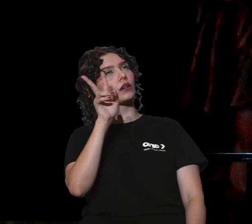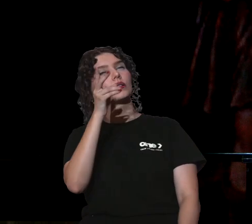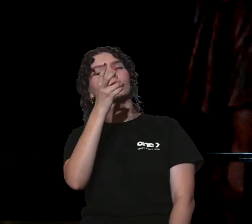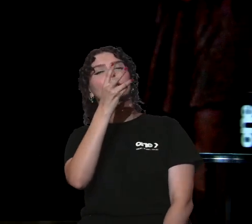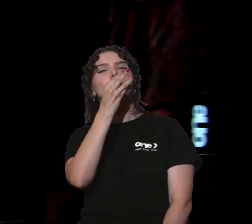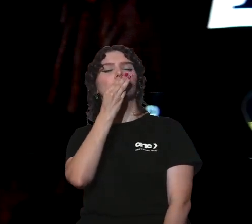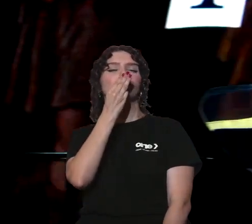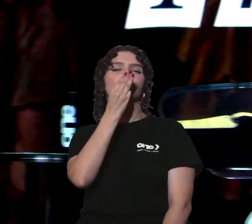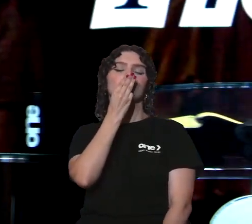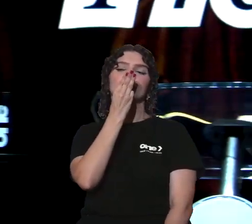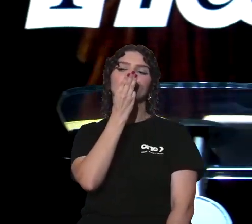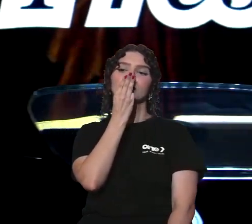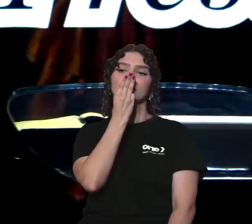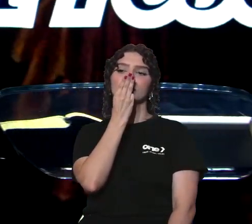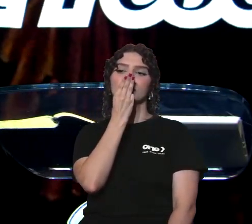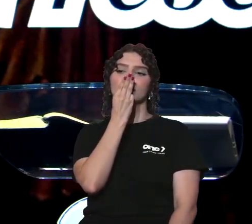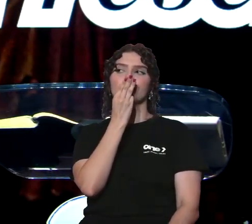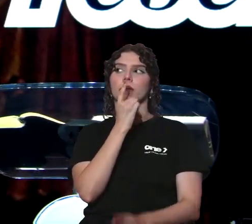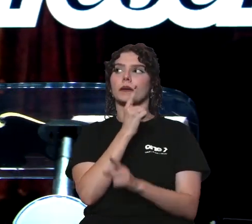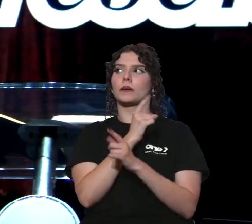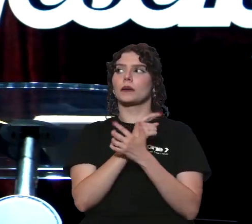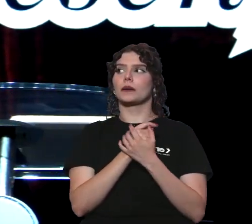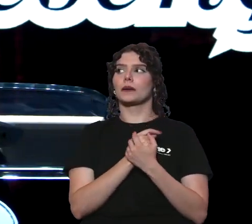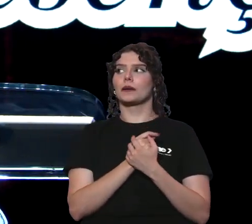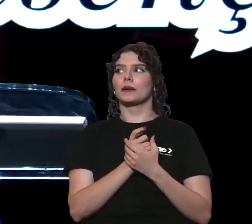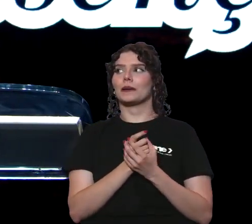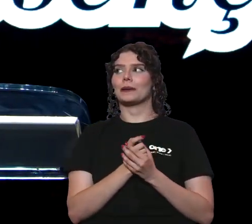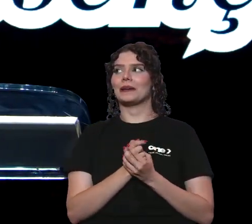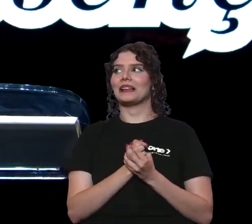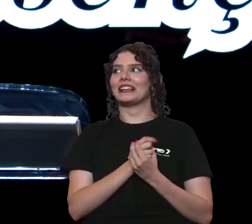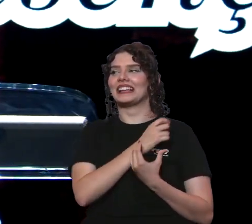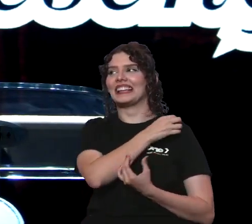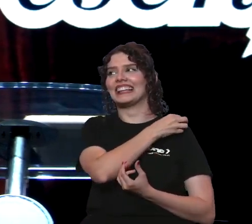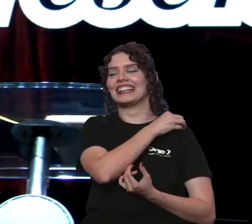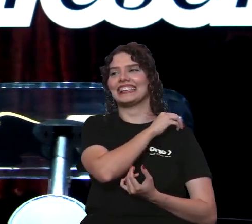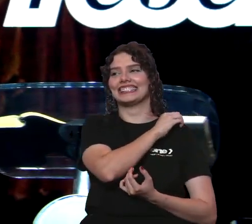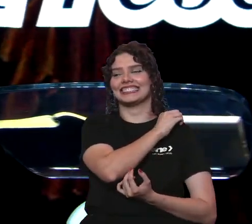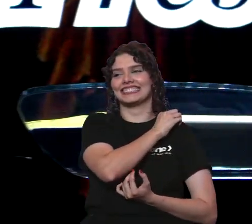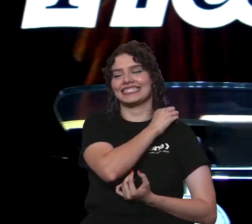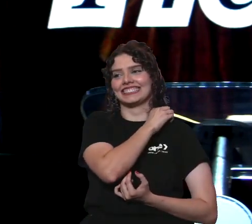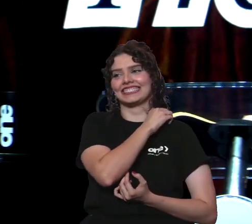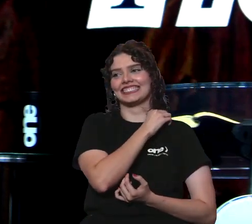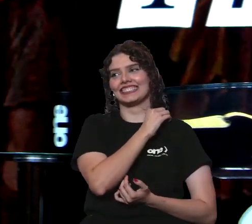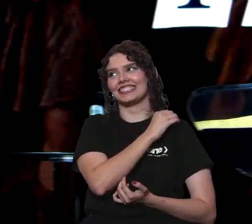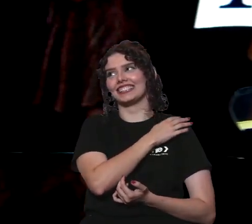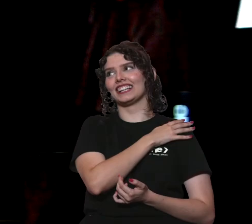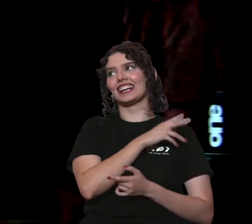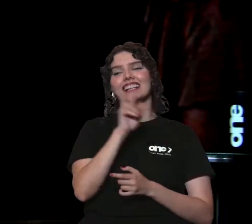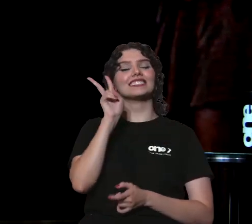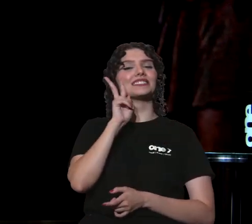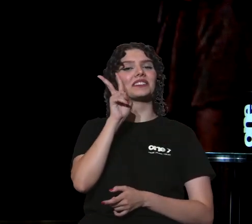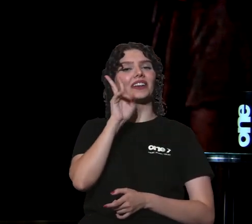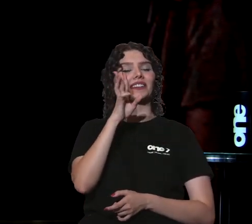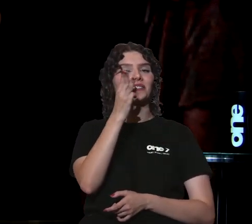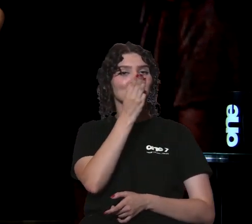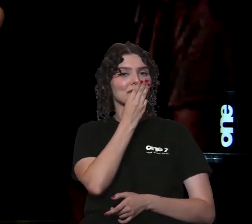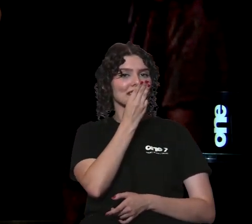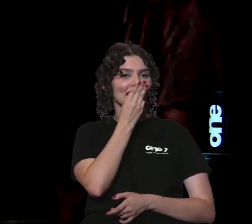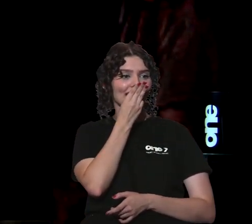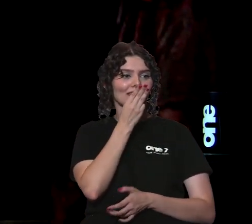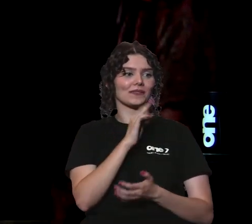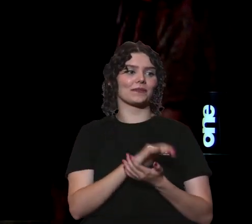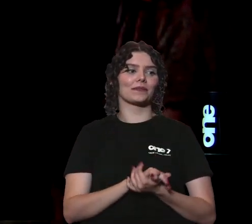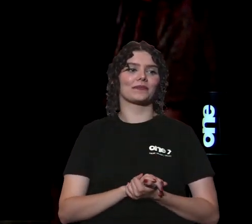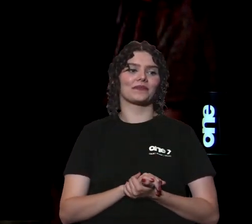Mas é interessante que Mical, enfim, a história com Mical. E